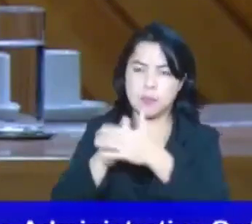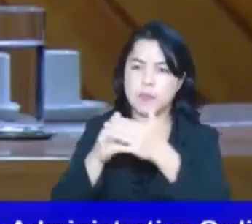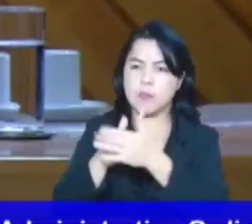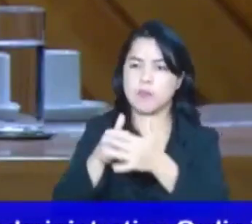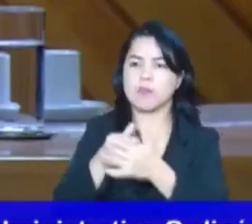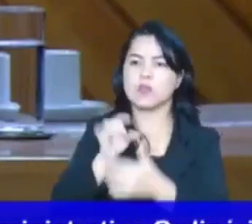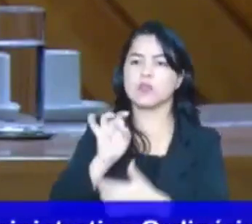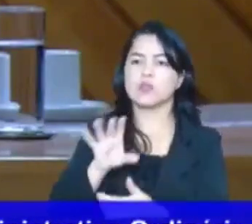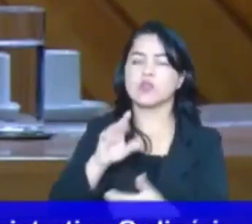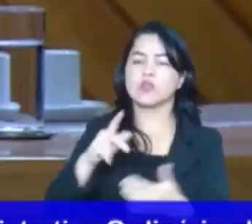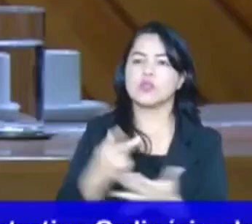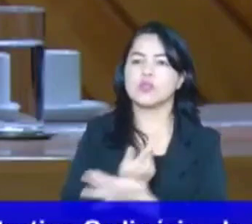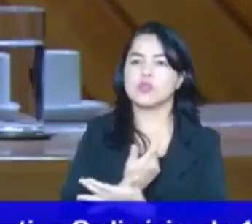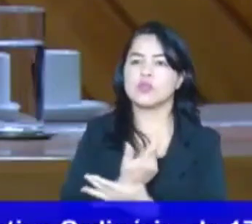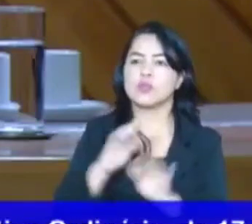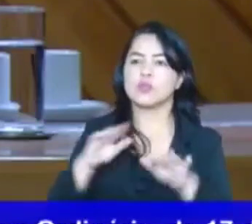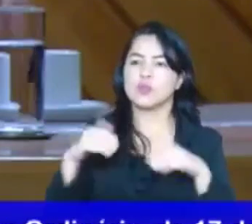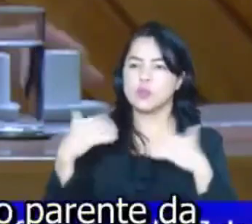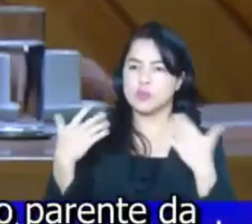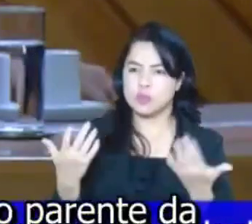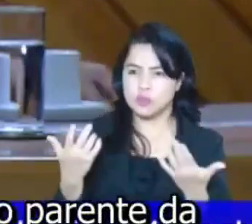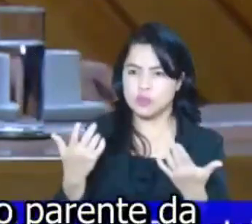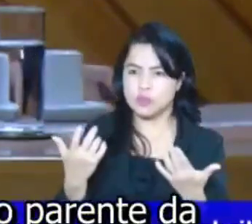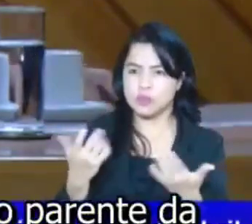impedimento só ocorre quando há